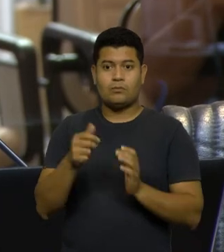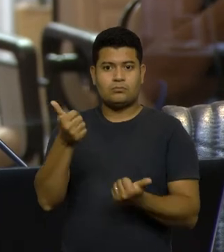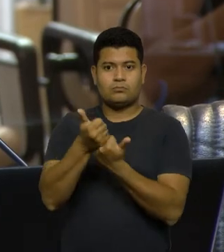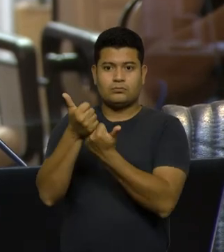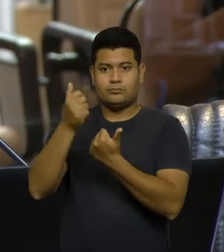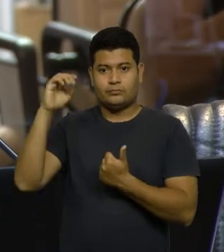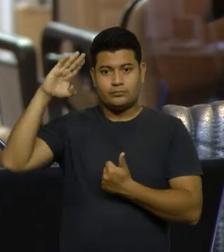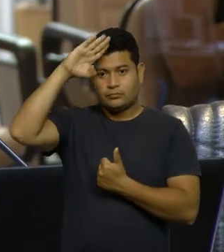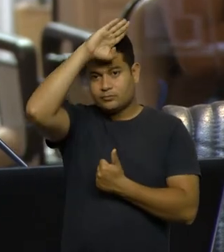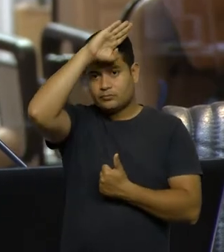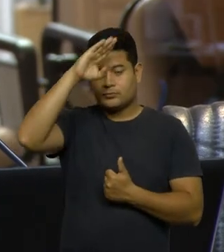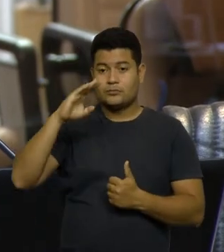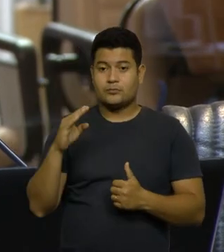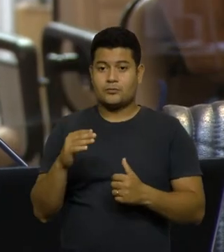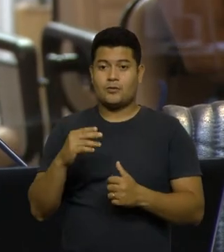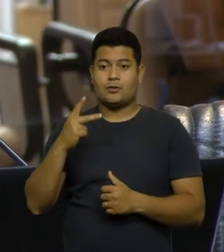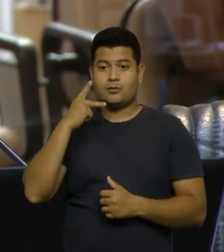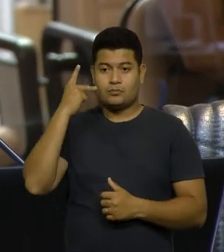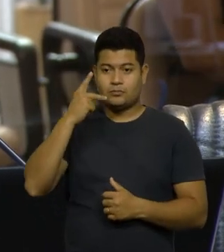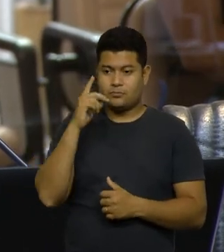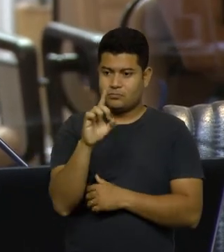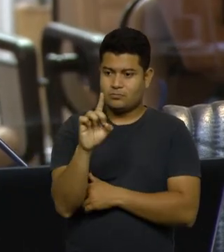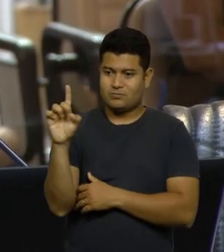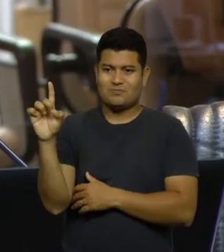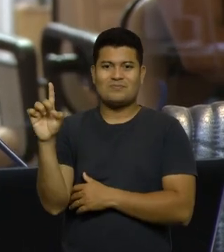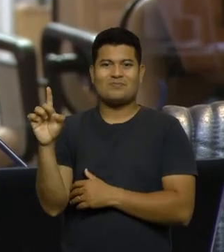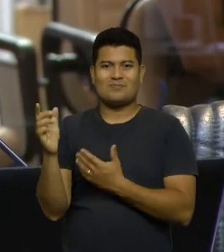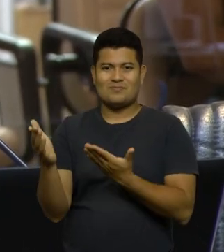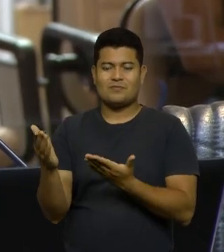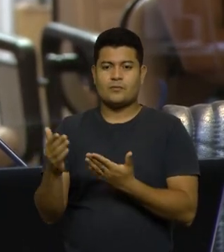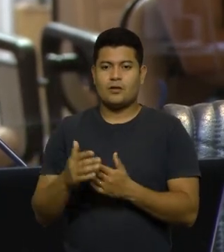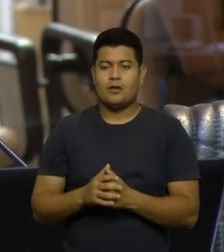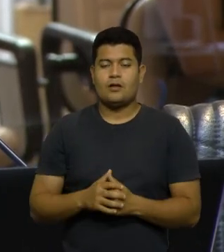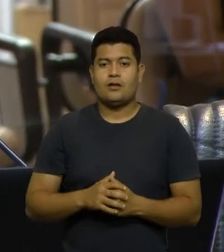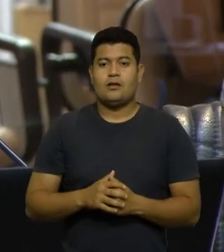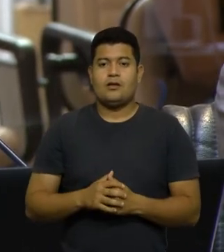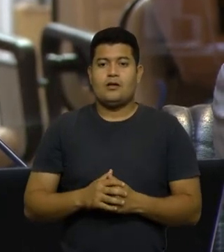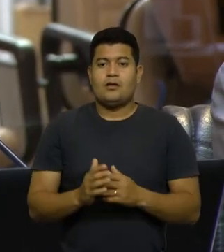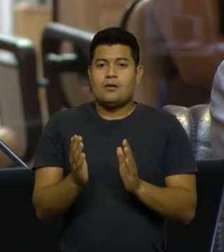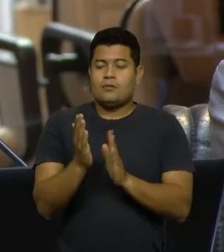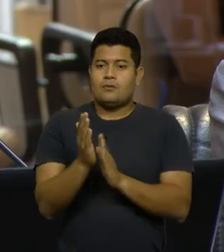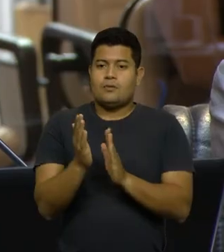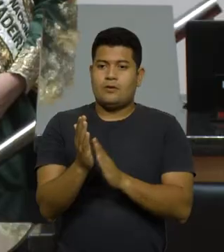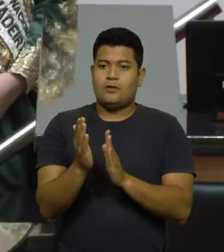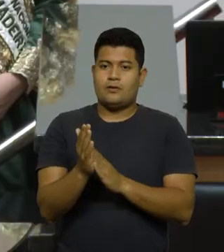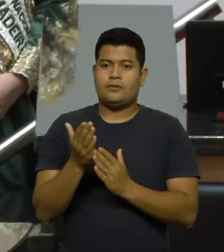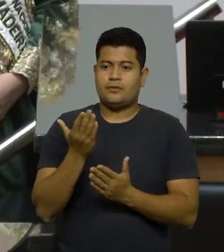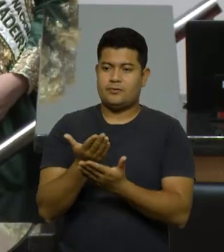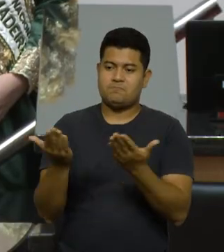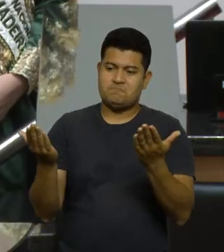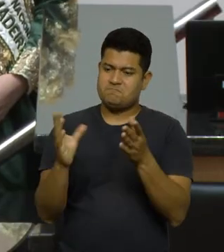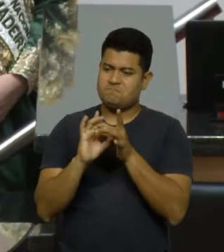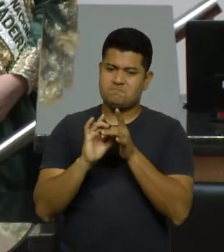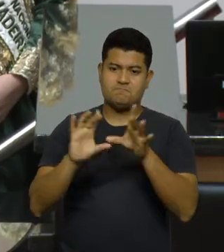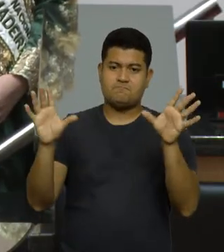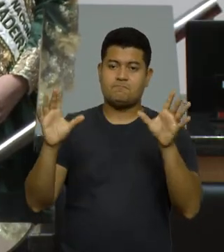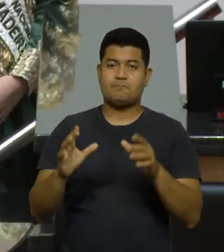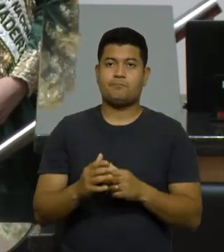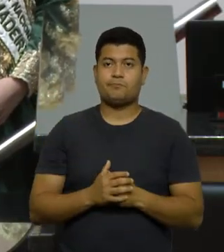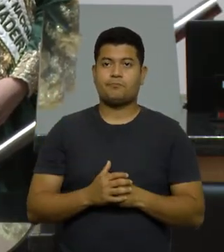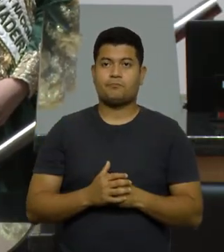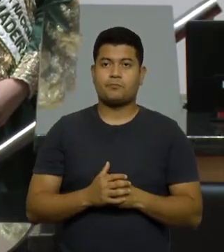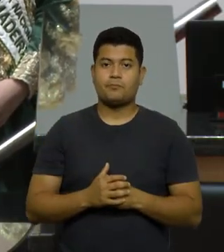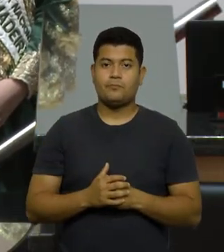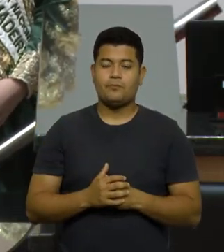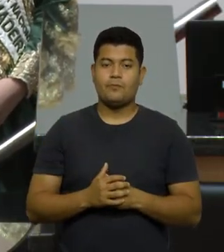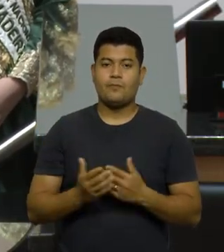Otacílio Costa lá. Tá joia? Tamo junto. Forte abraço para todos vocês aí. Parabéns à casa de vocês. Senhor presidente. Com a